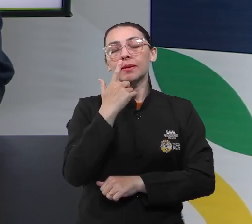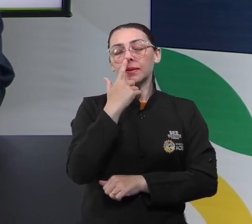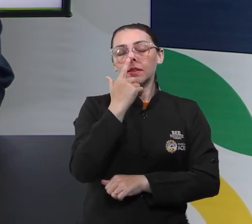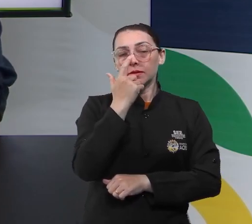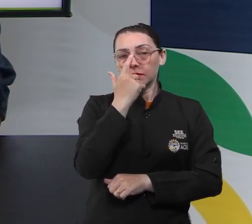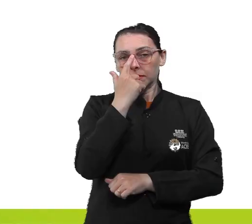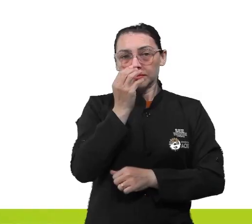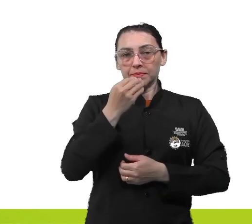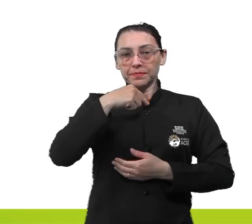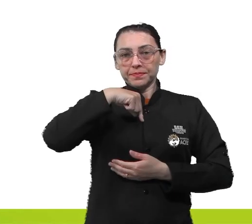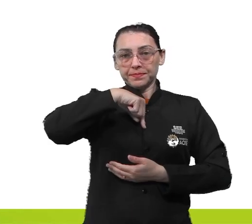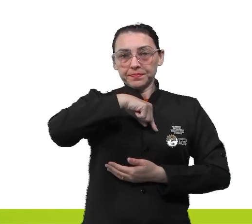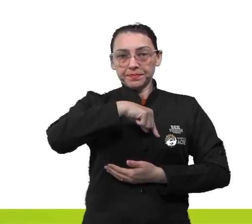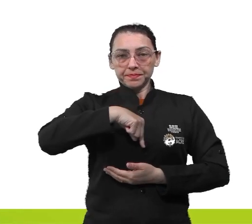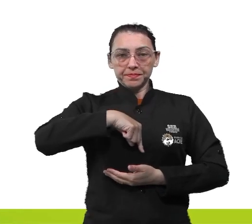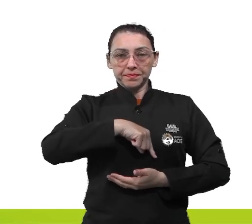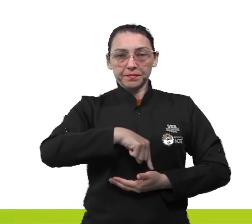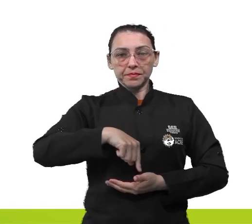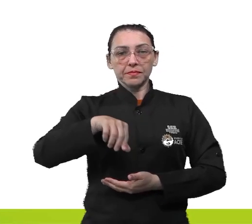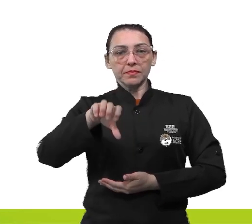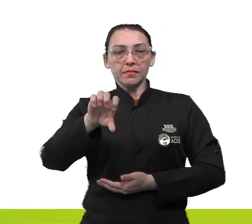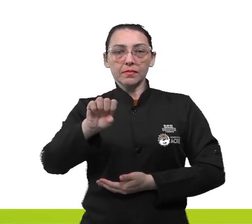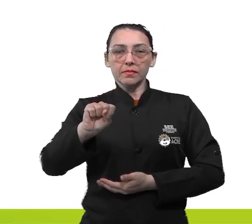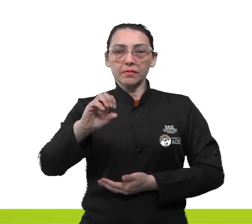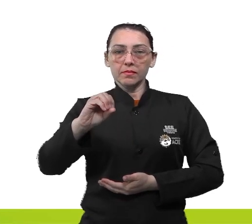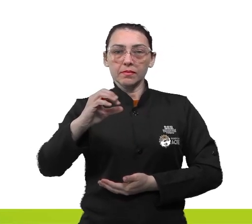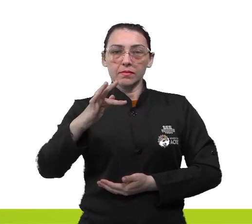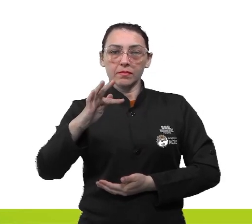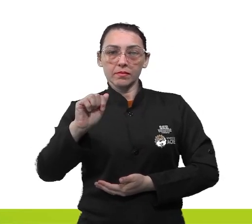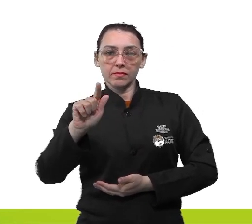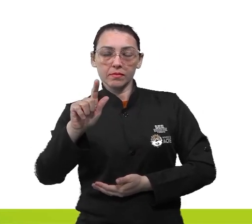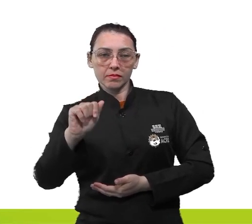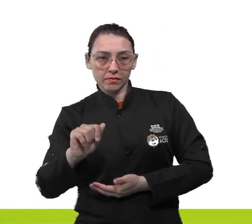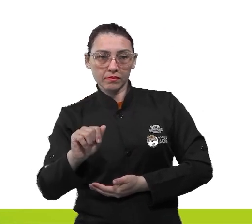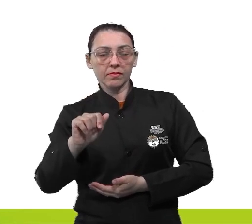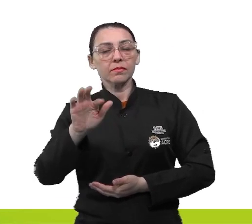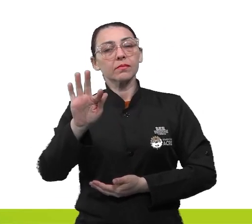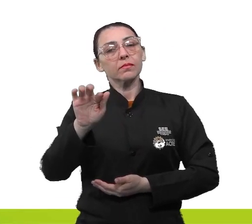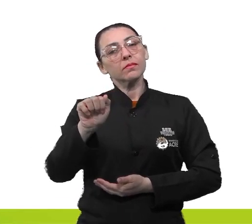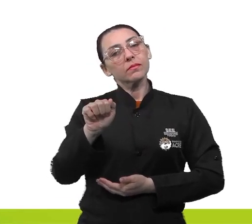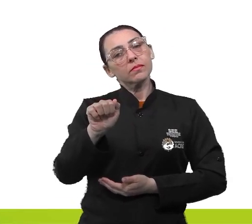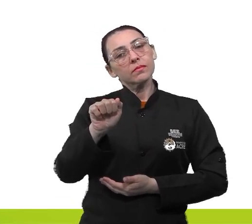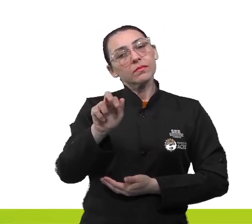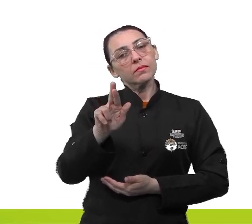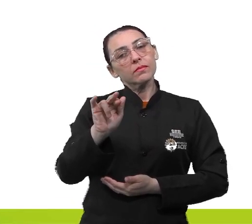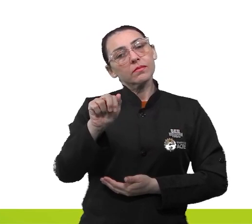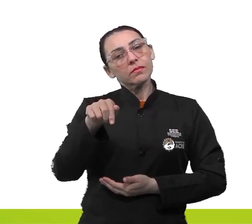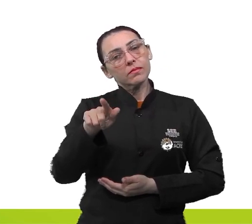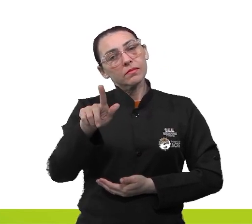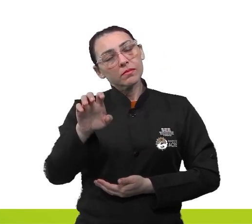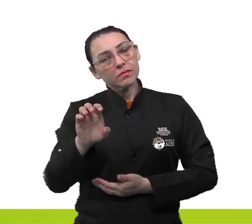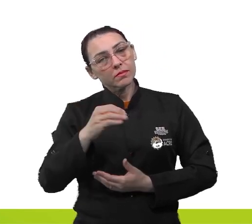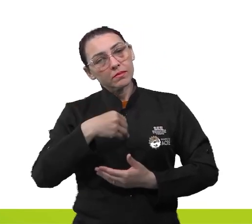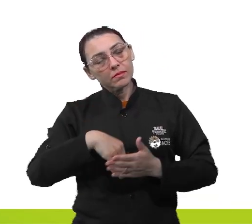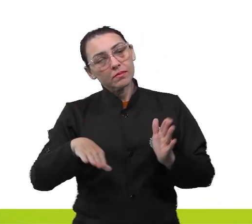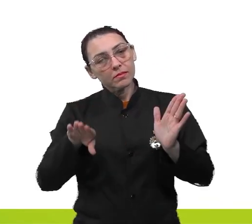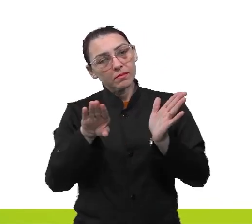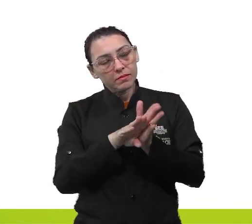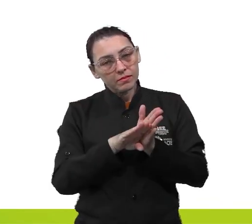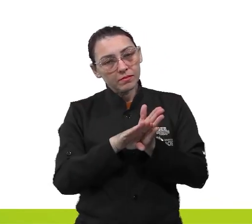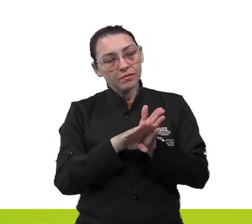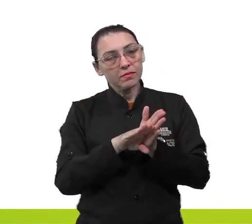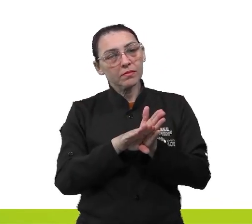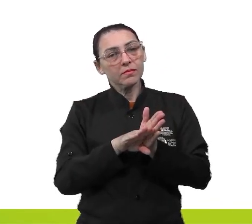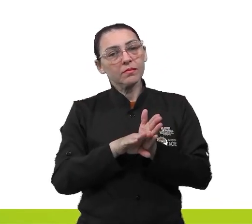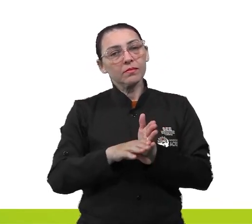vai descendo pelo seu esôfago, passa pela faringe, tá? E desce pelo seu esôfago até chegar